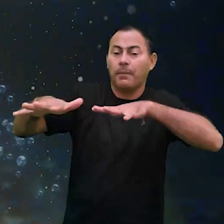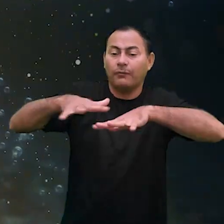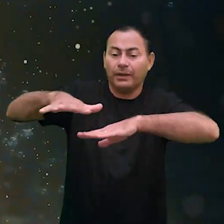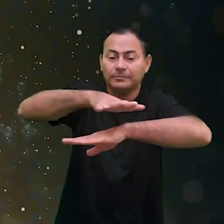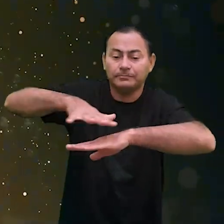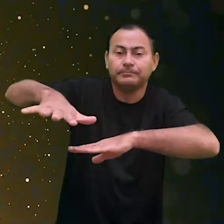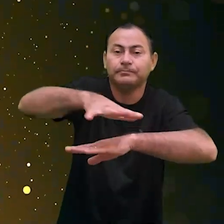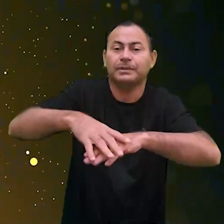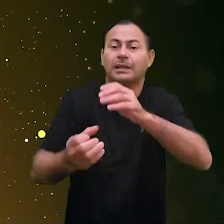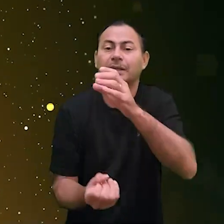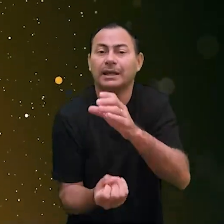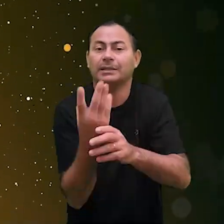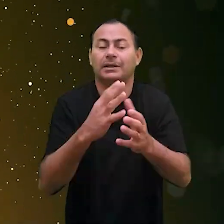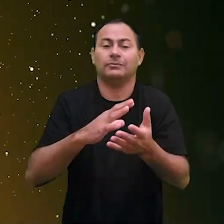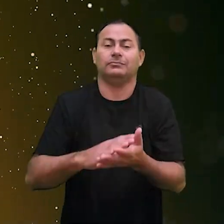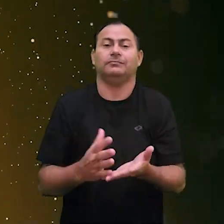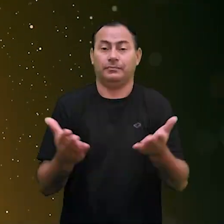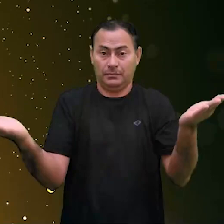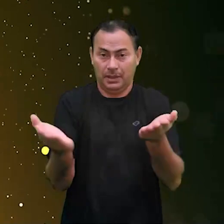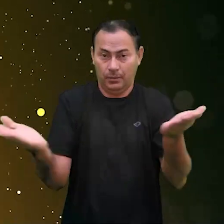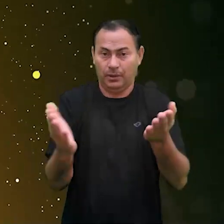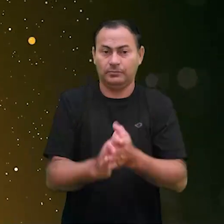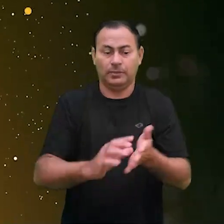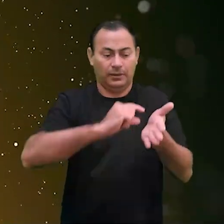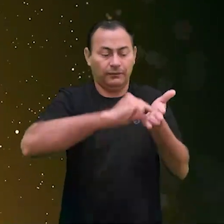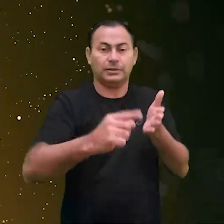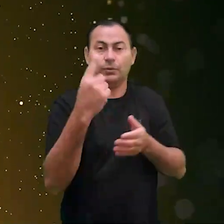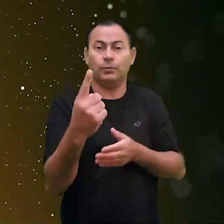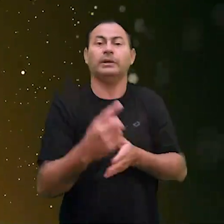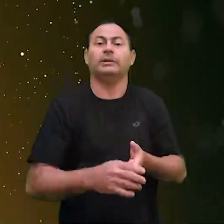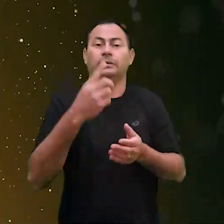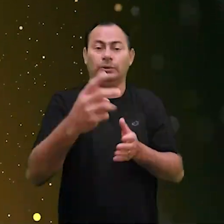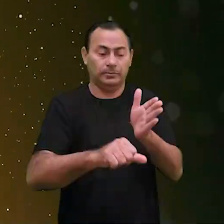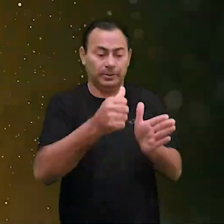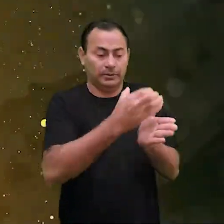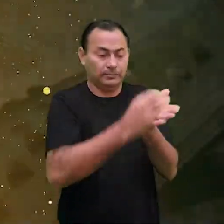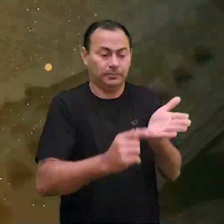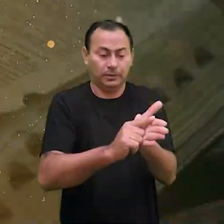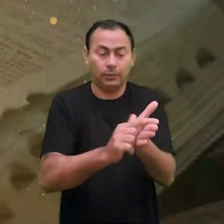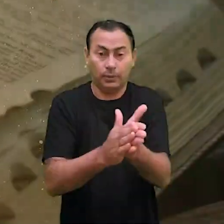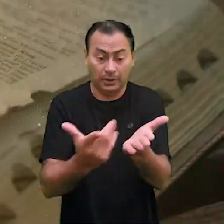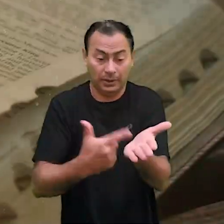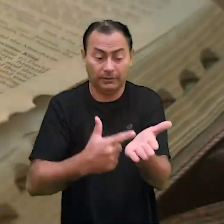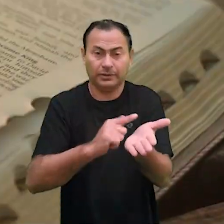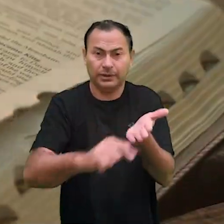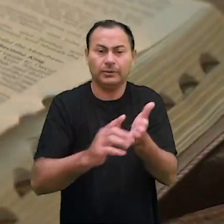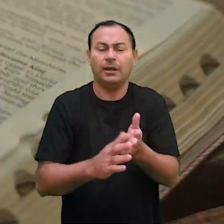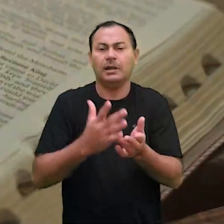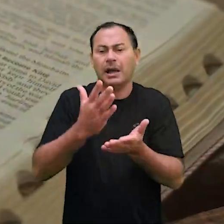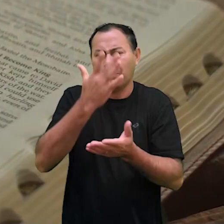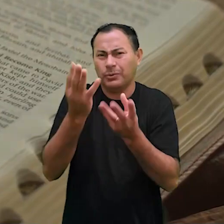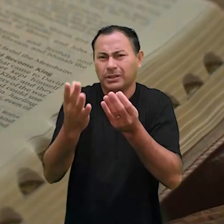Deus começou a se mover por sobre essa criação. Agora, entre os versos 1 e 2 do primeiro capítulo de Gênesis,